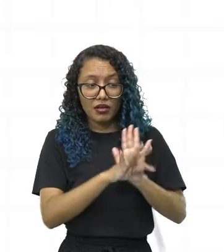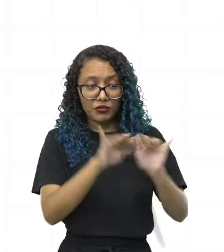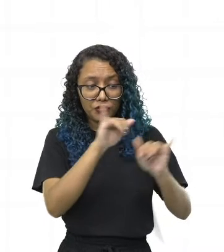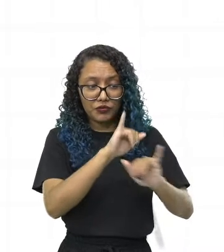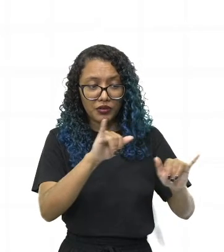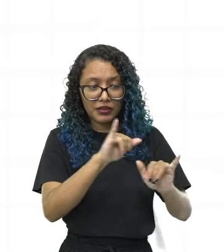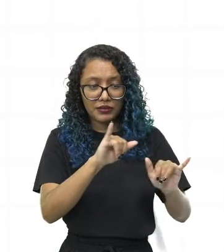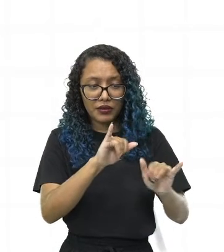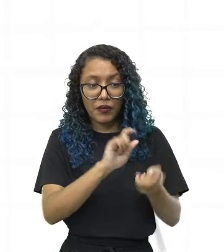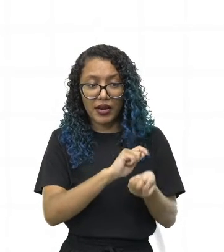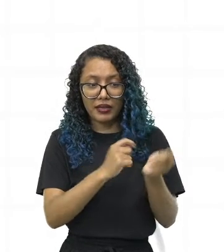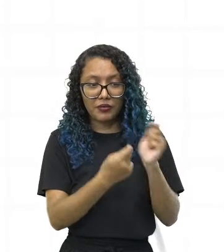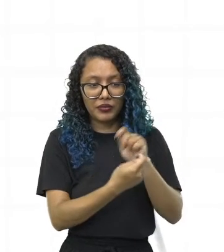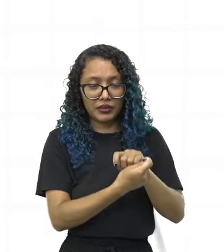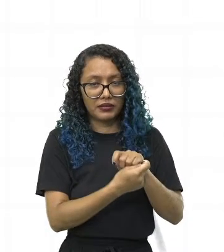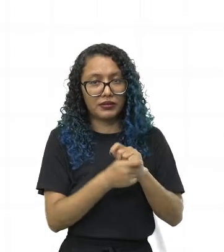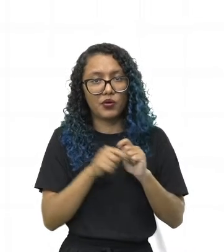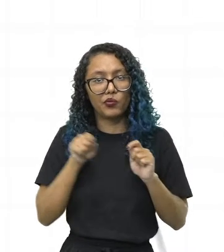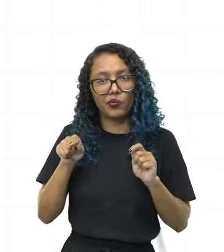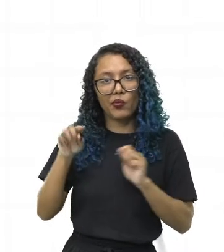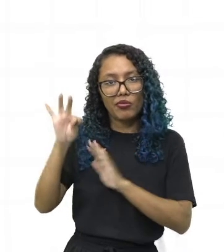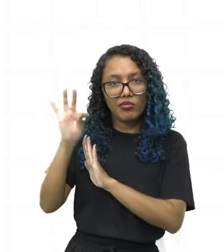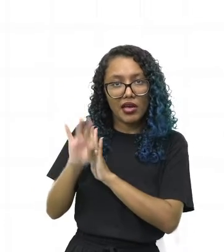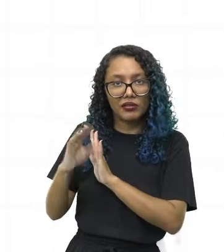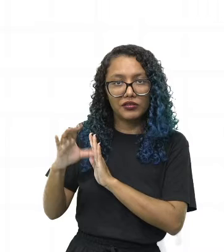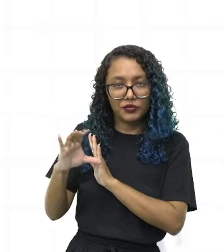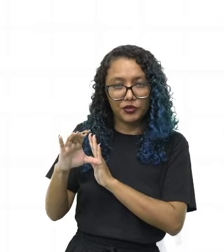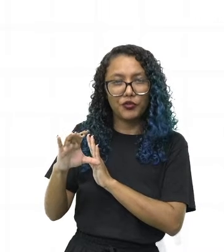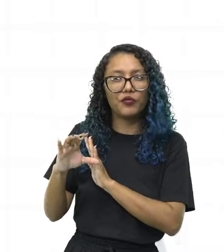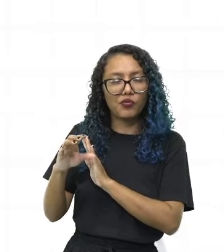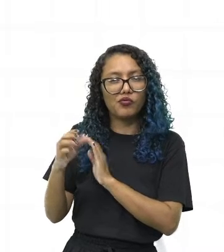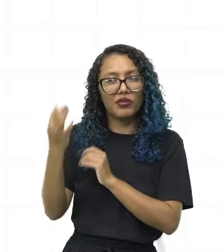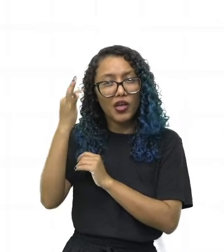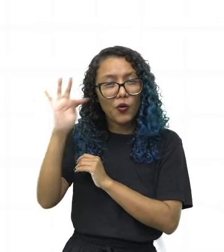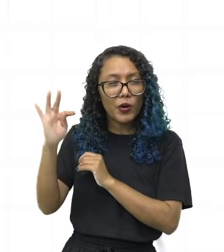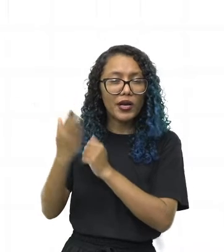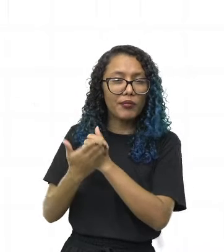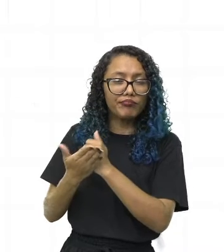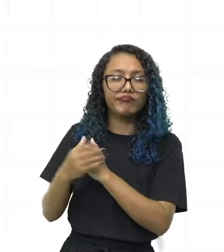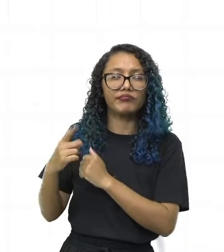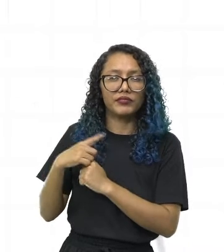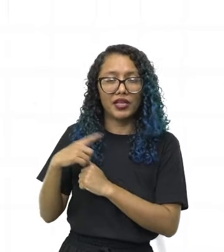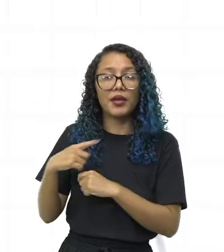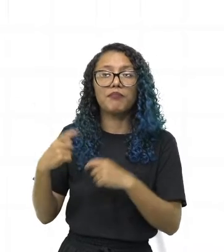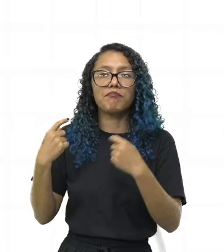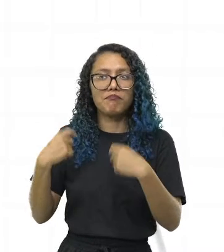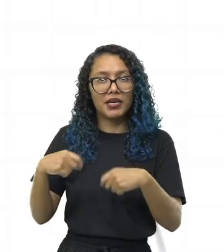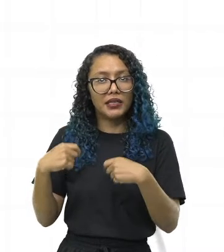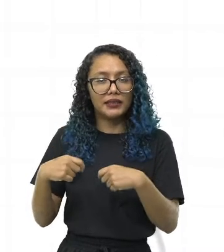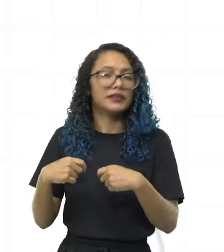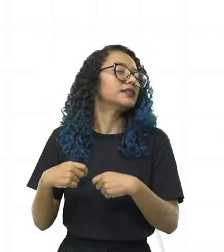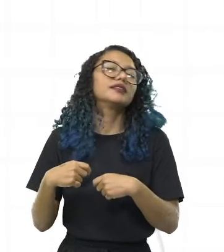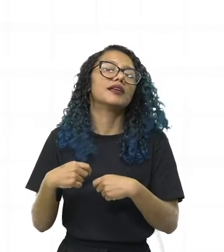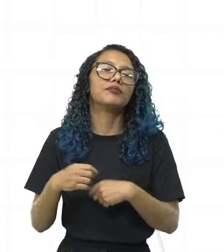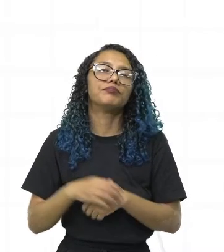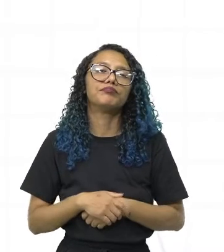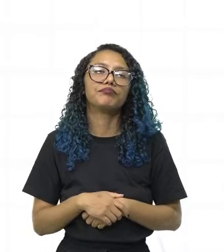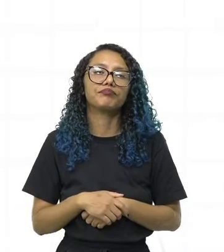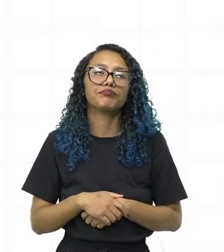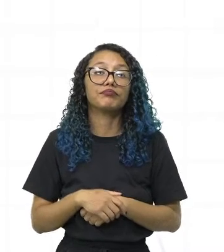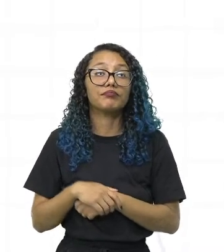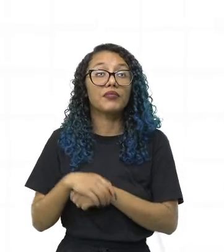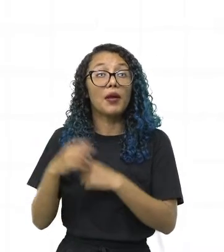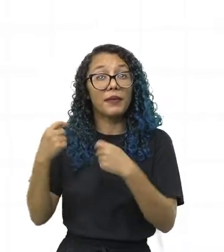com base teórica, né, com base realmente científica. Ele precisa ter essa base para ser um texto de